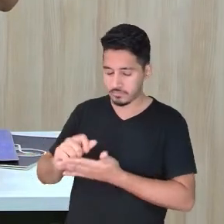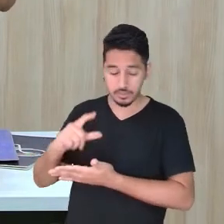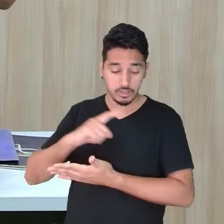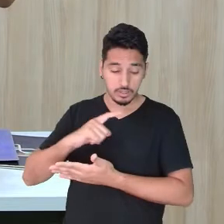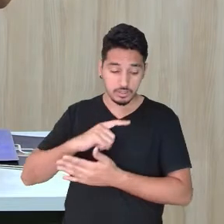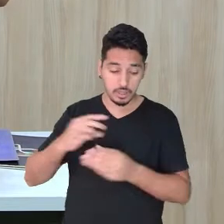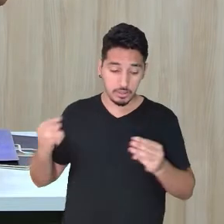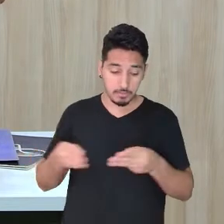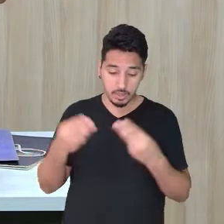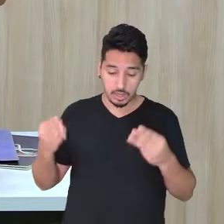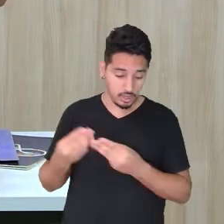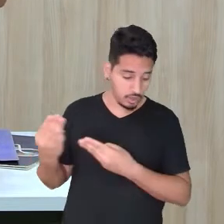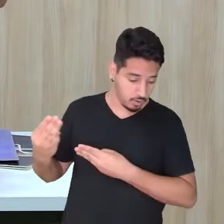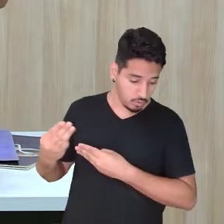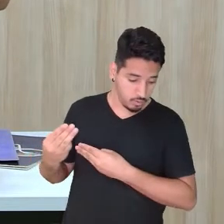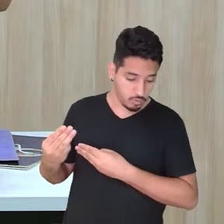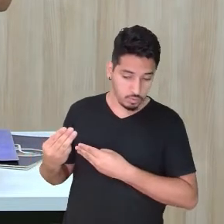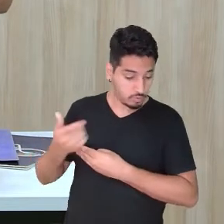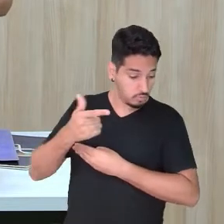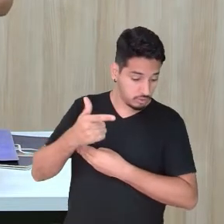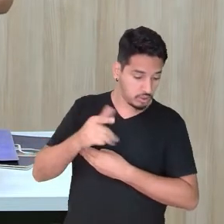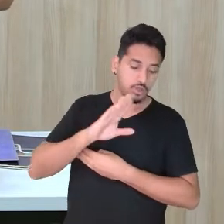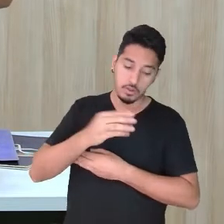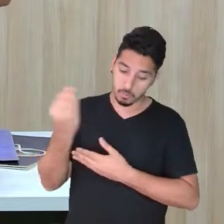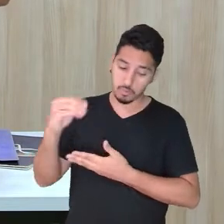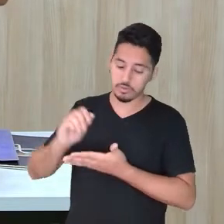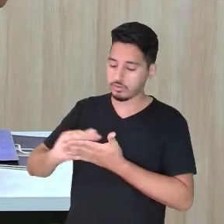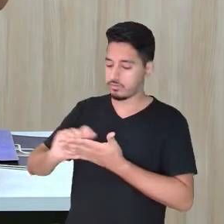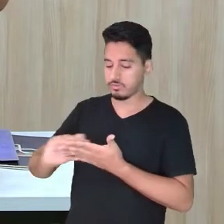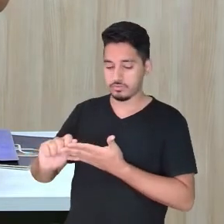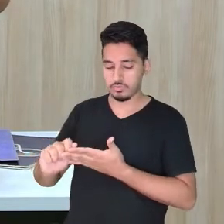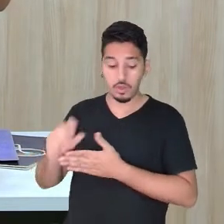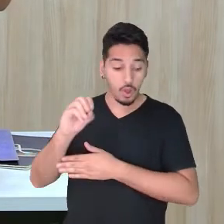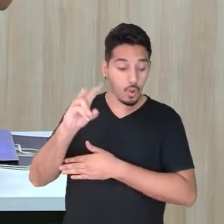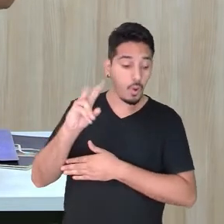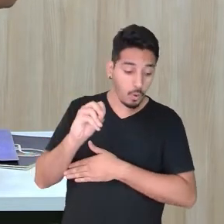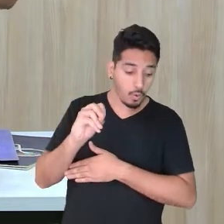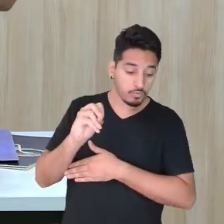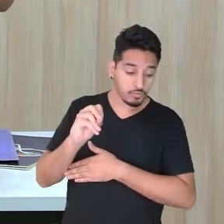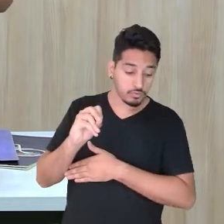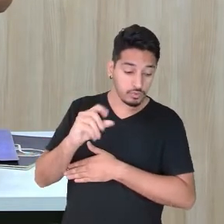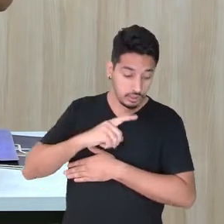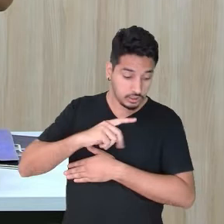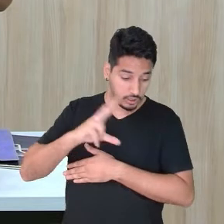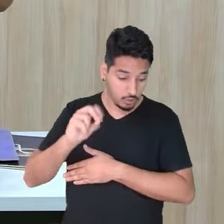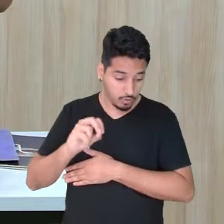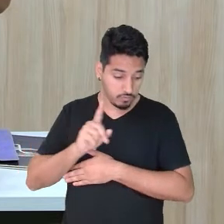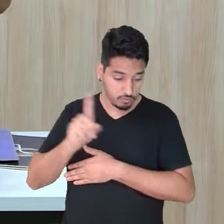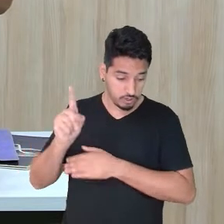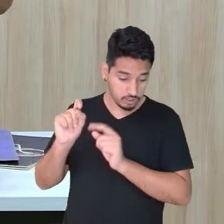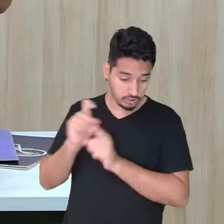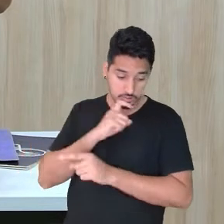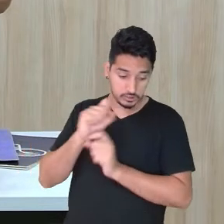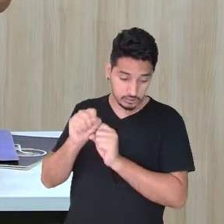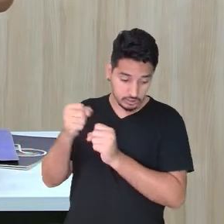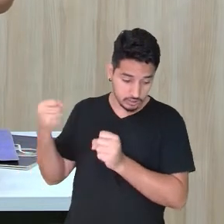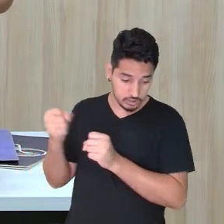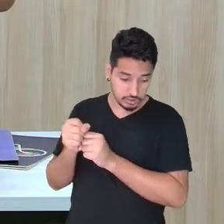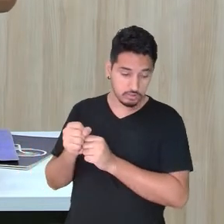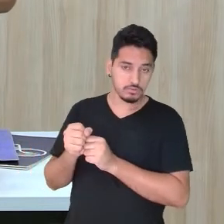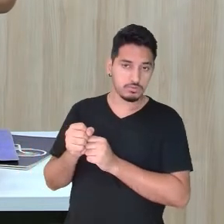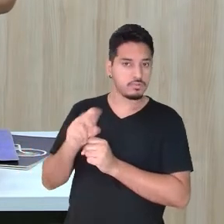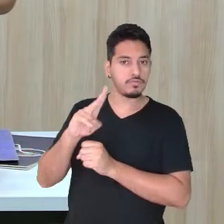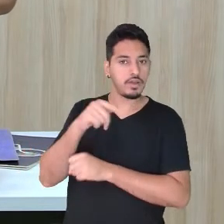É para colocar ovos? Não, a geladeira tem ovos. Então, tudo isso vai ajudar a